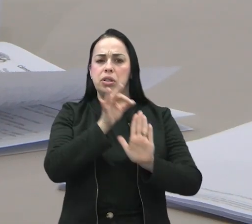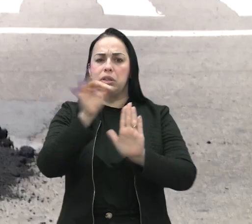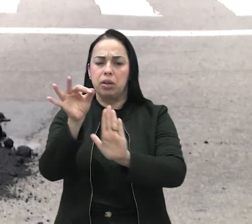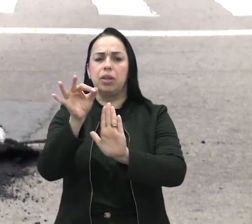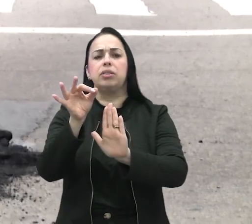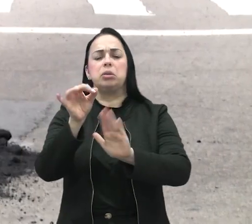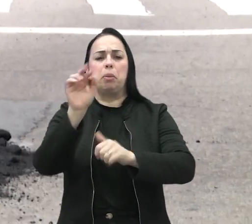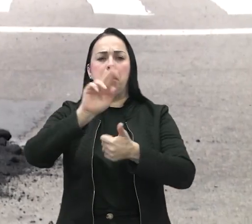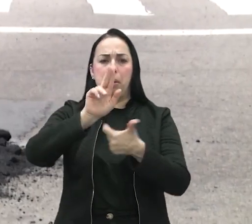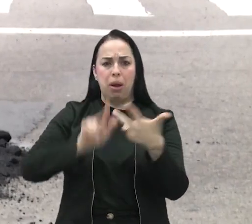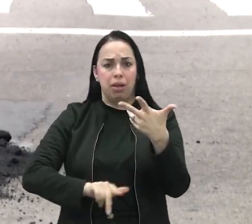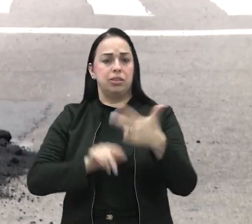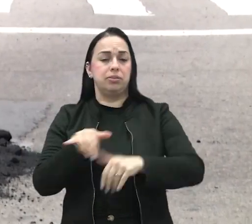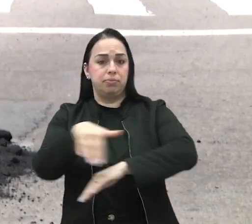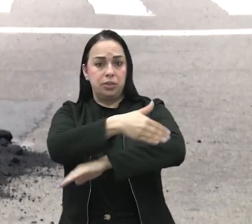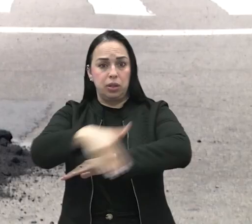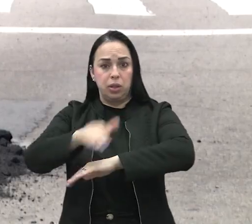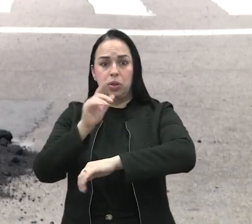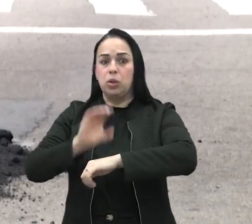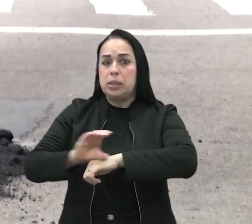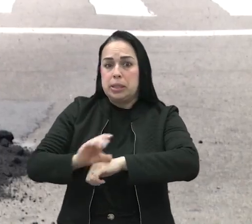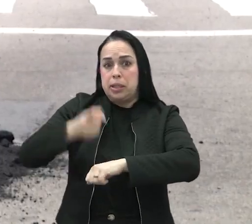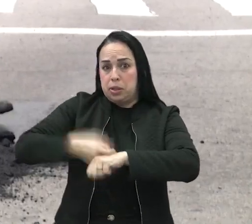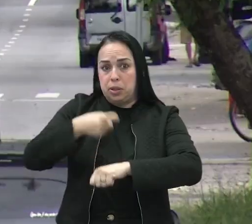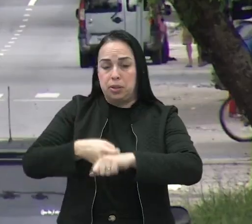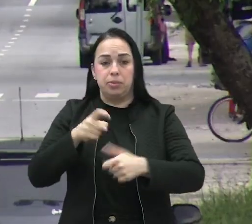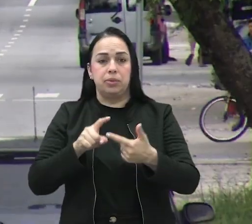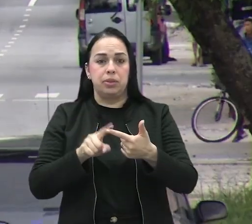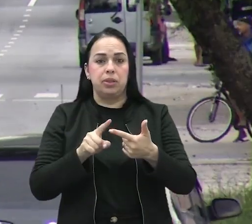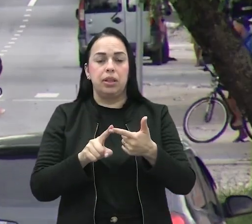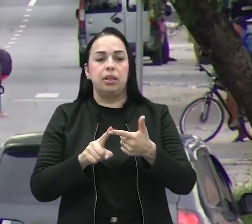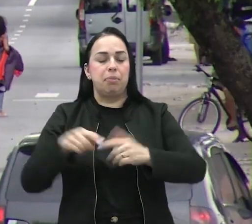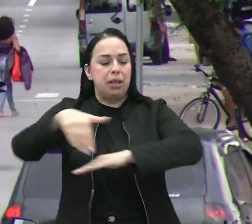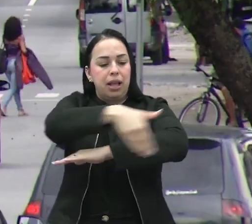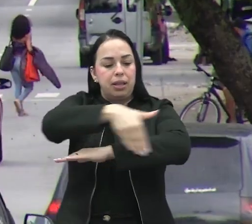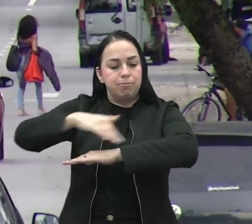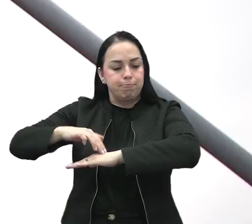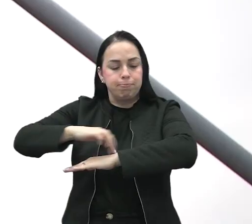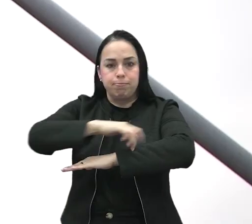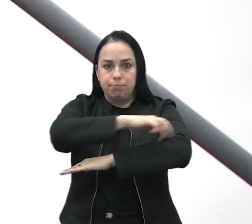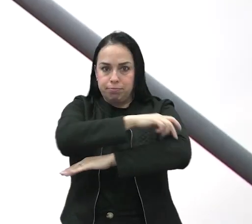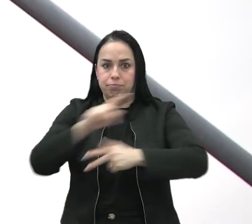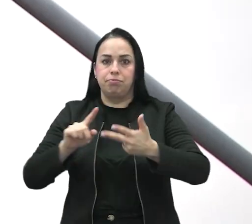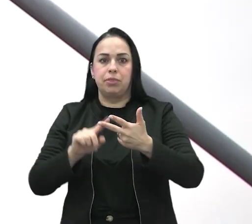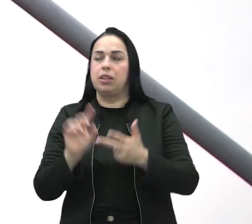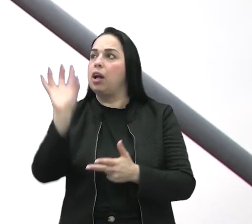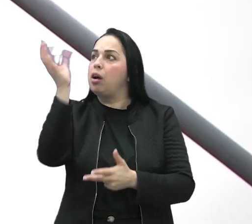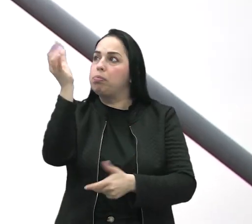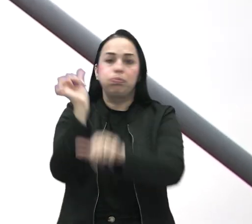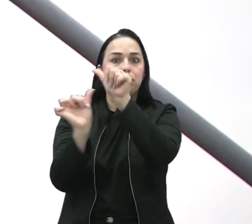indicações com pedidos diversos como revitalização de asfalto, ampliação de calçadas, reparos